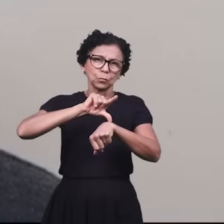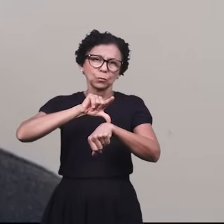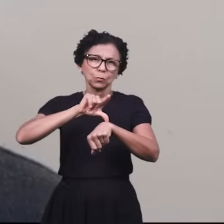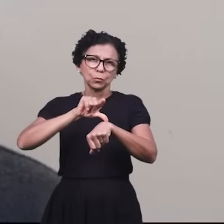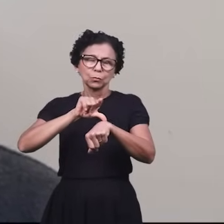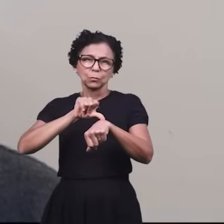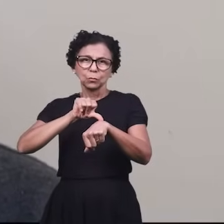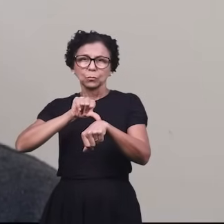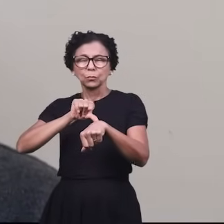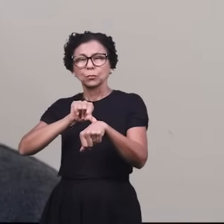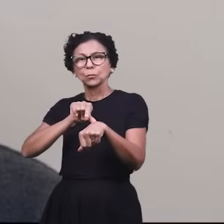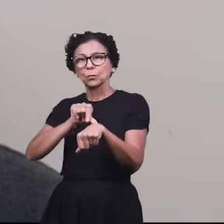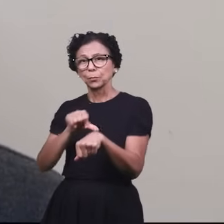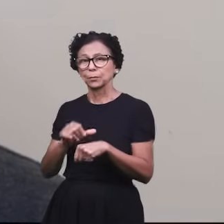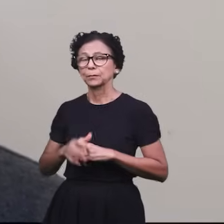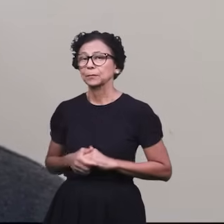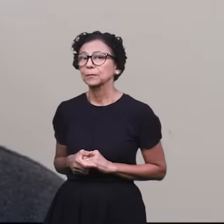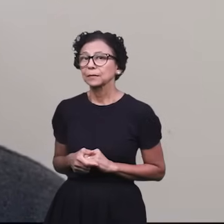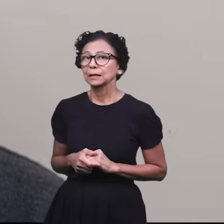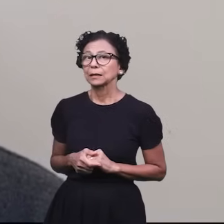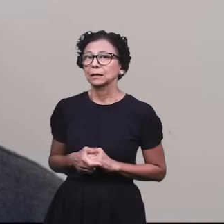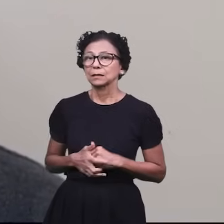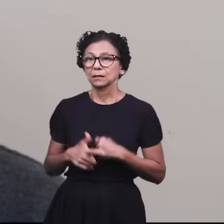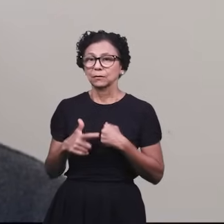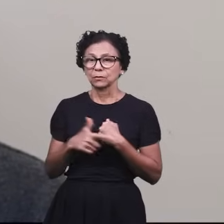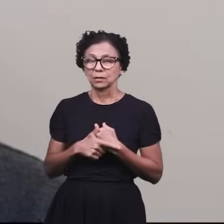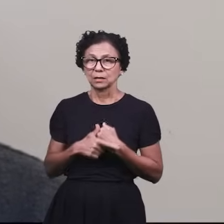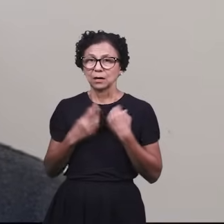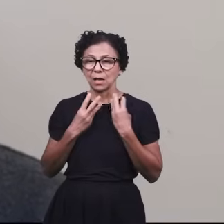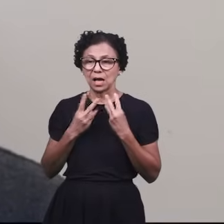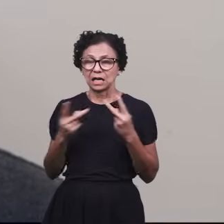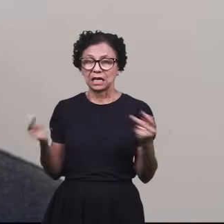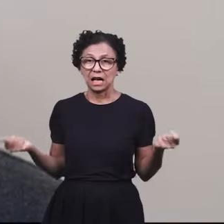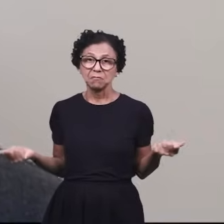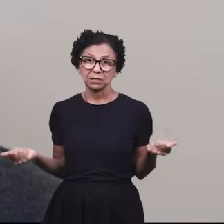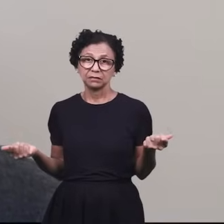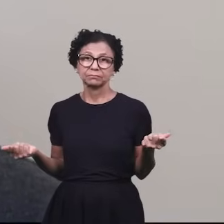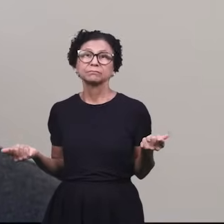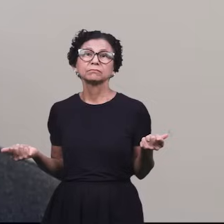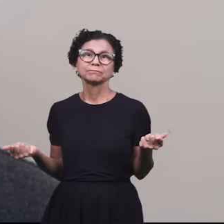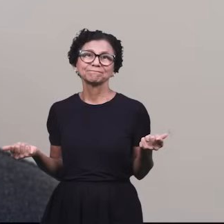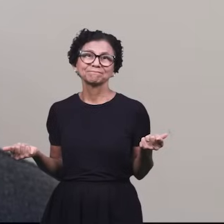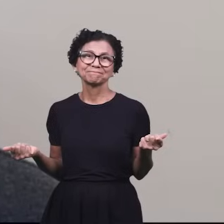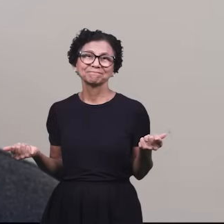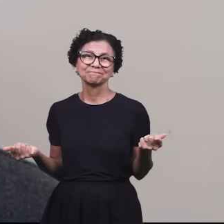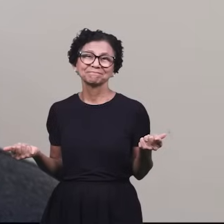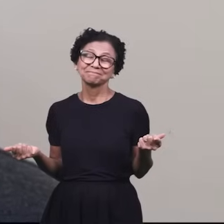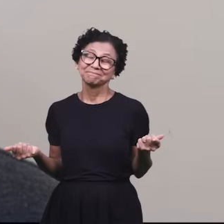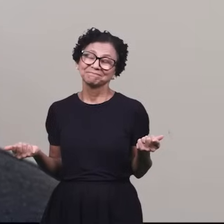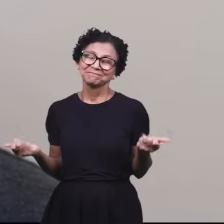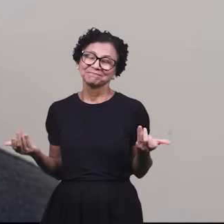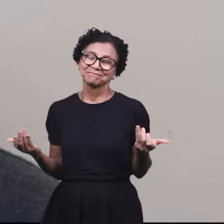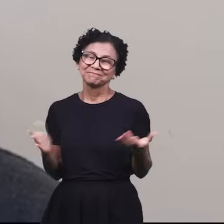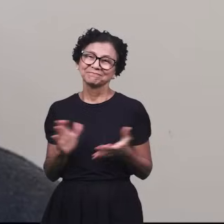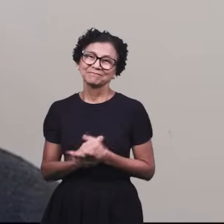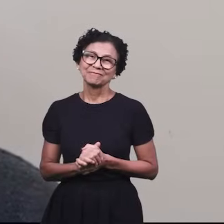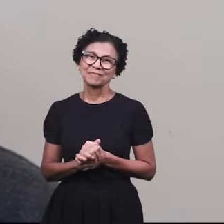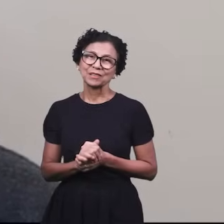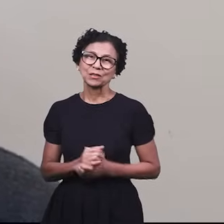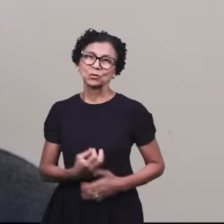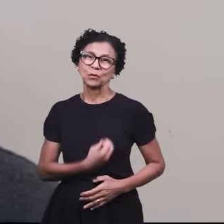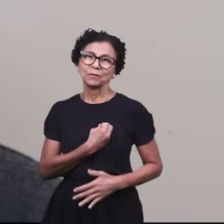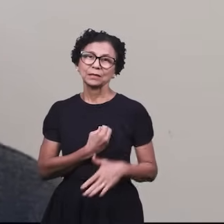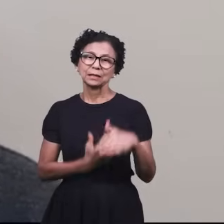tempo. E quando essa proteção, que são os telômeros, elas desaparecem, se encurtam demais,